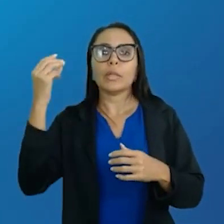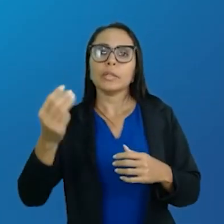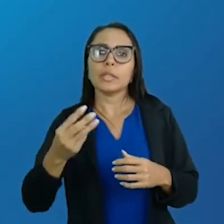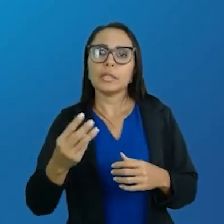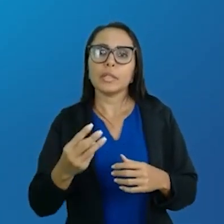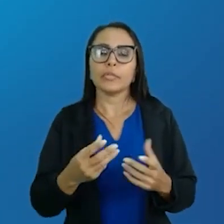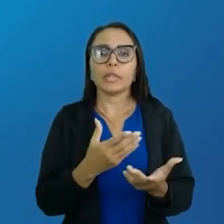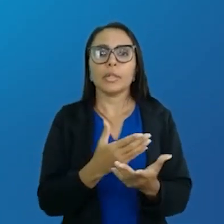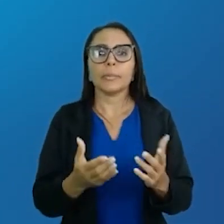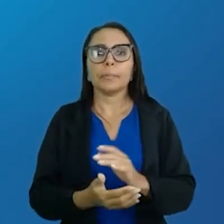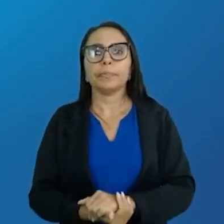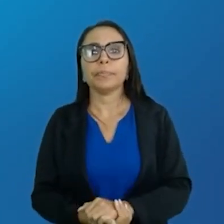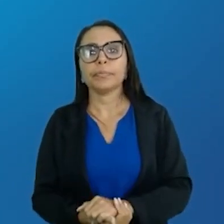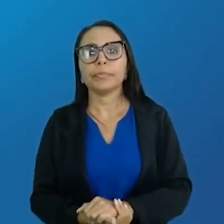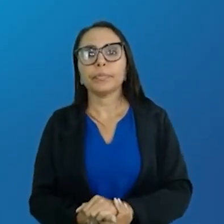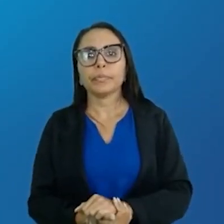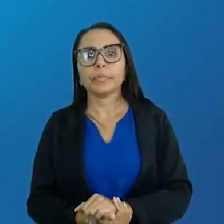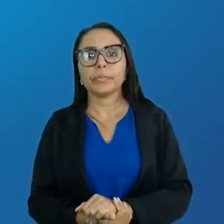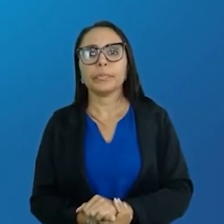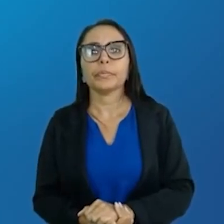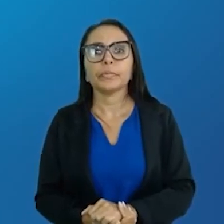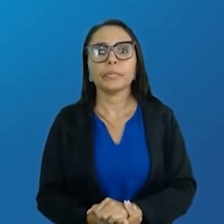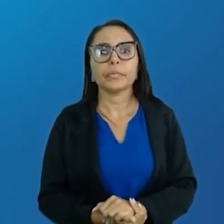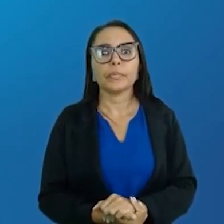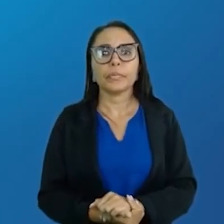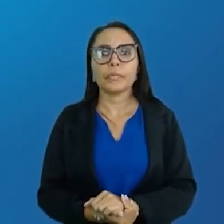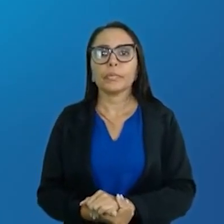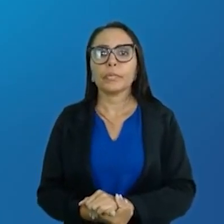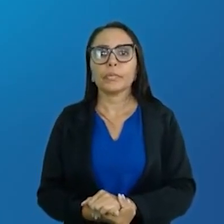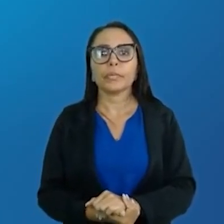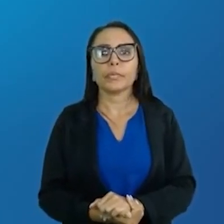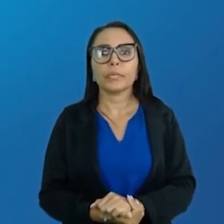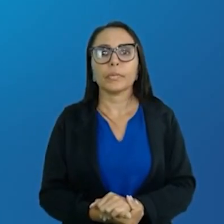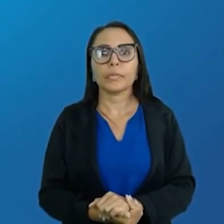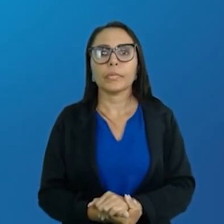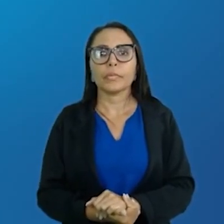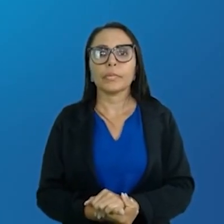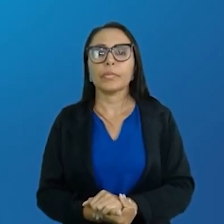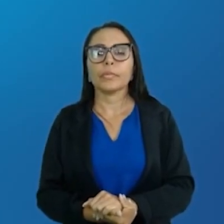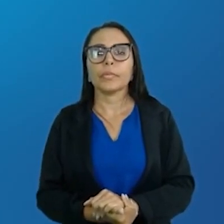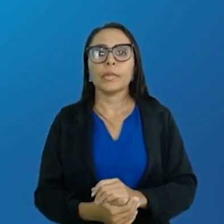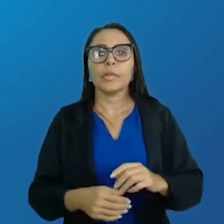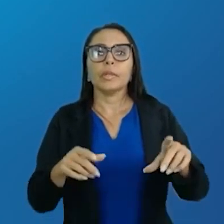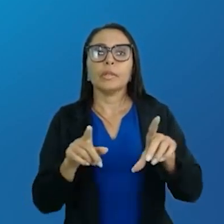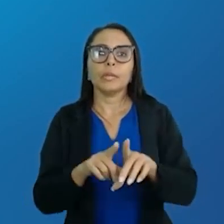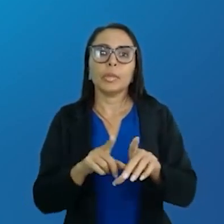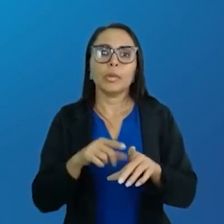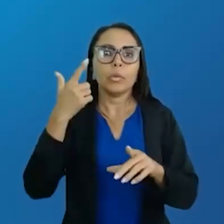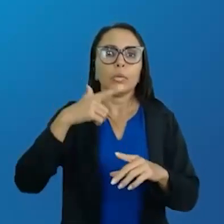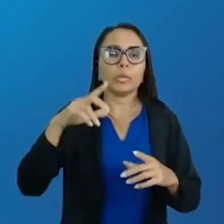junta a semiótica A com a B para criar uma C. Seria a unificação, seria a junção de outras